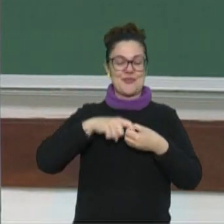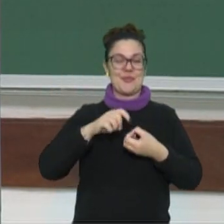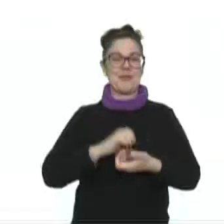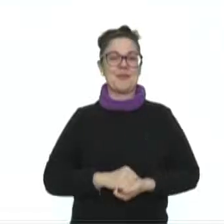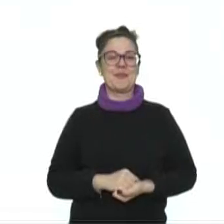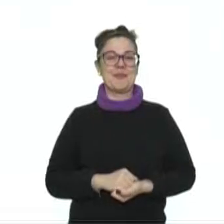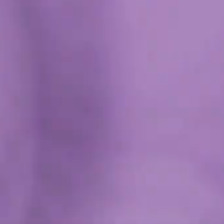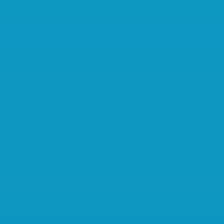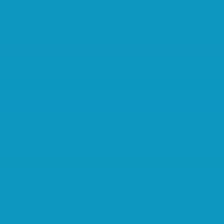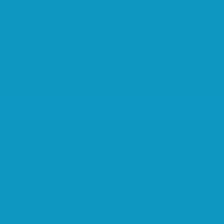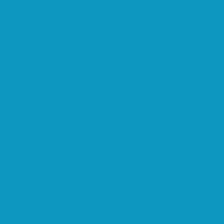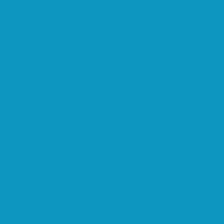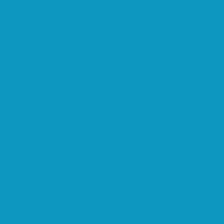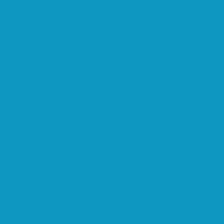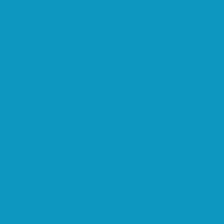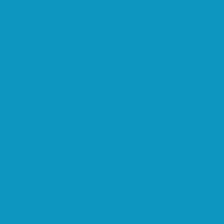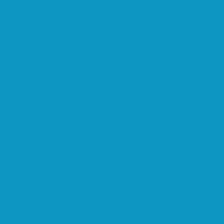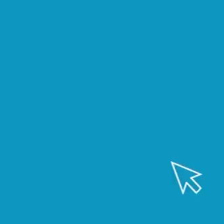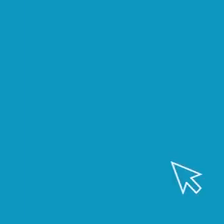retornamos.